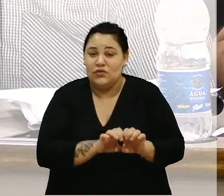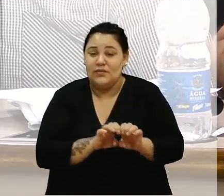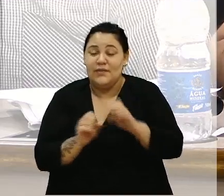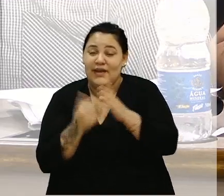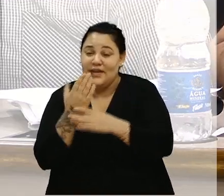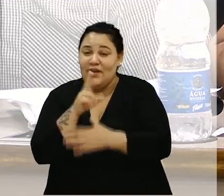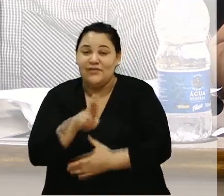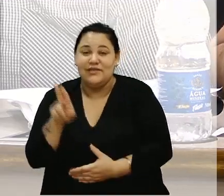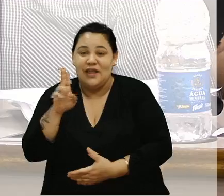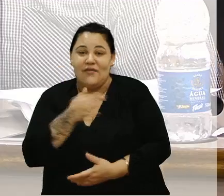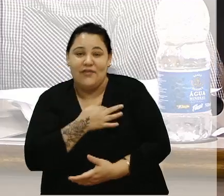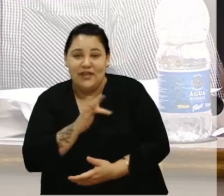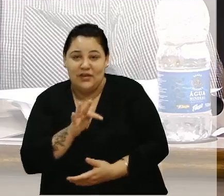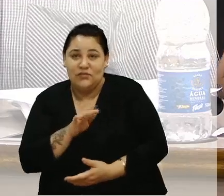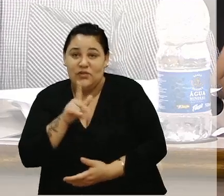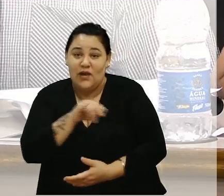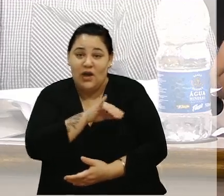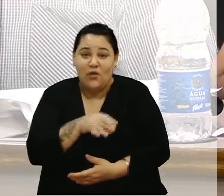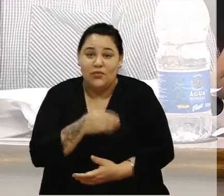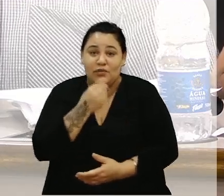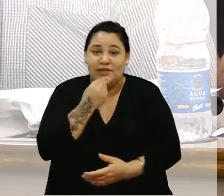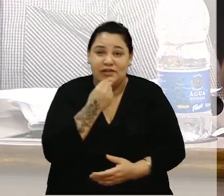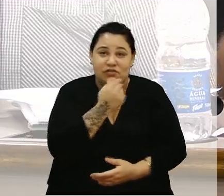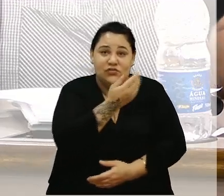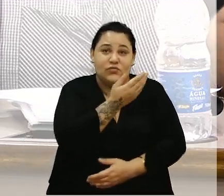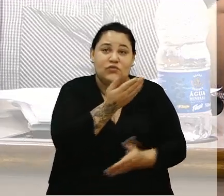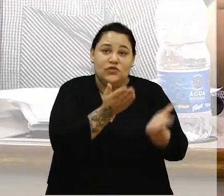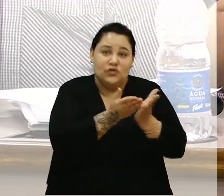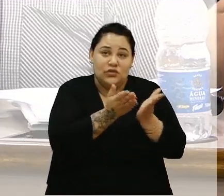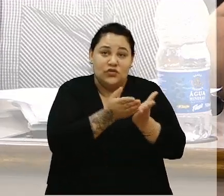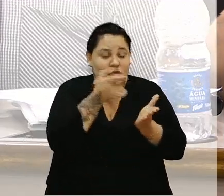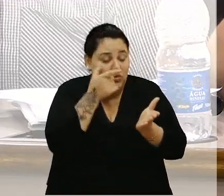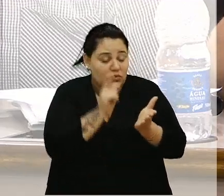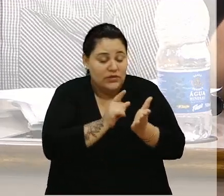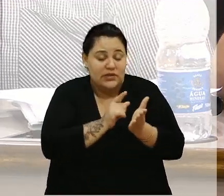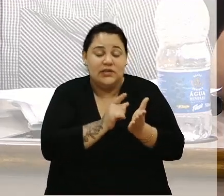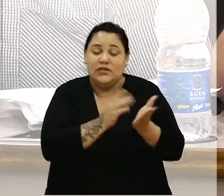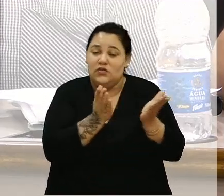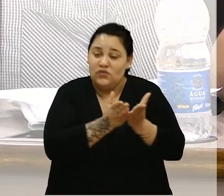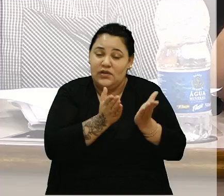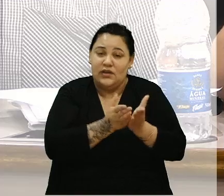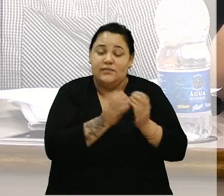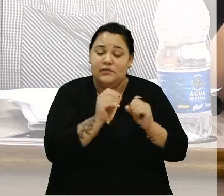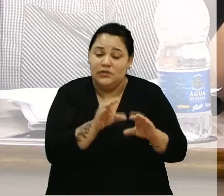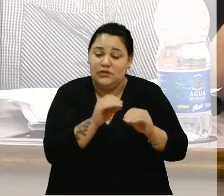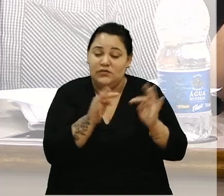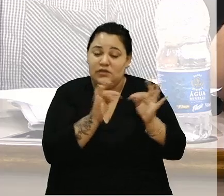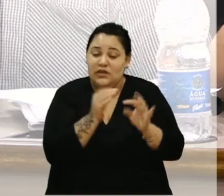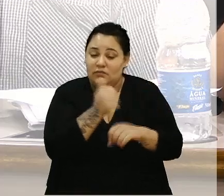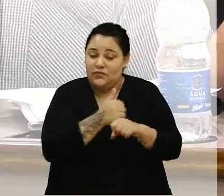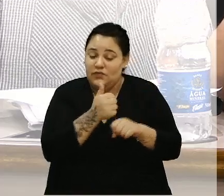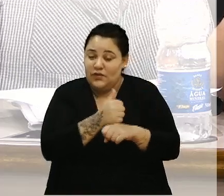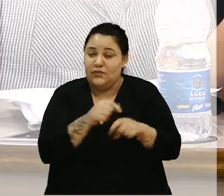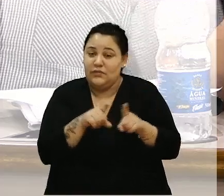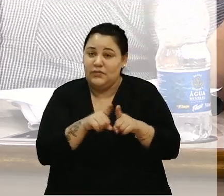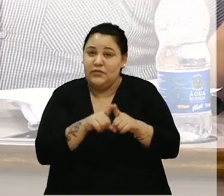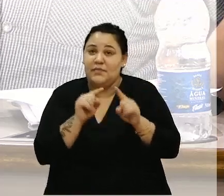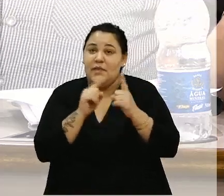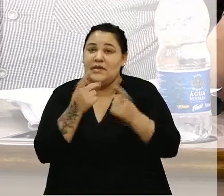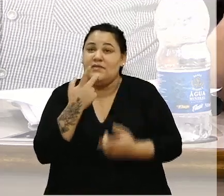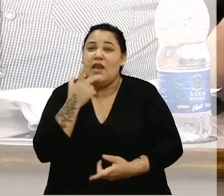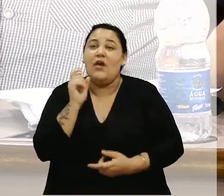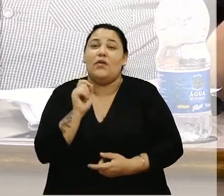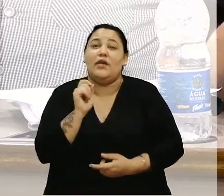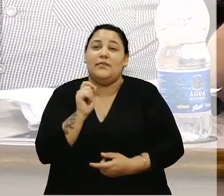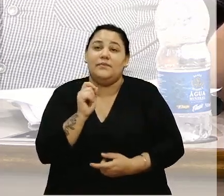federais. Então, é a chance para aquele estudante poder estudar no ensino técnico profissionalizante. Mas dizer, vereador,